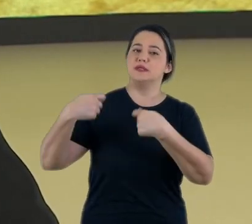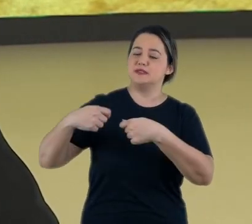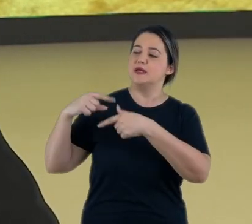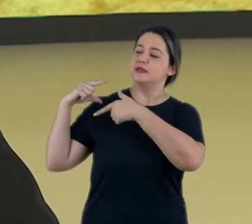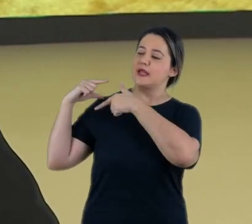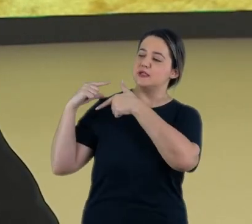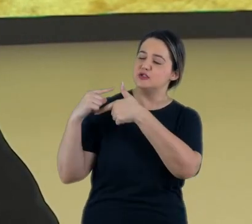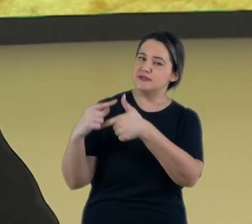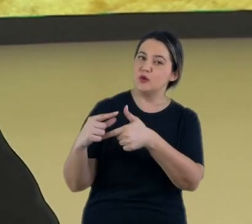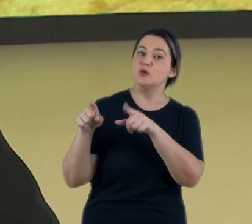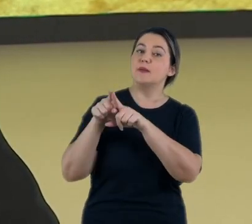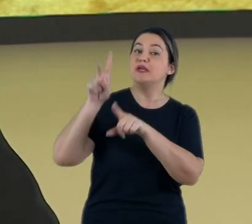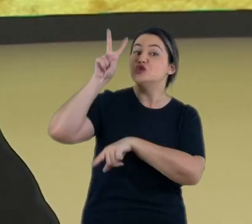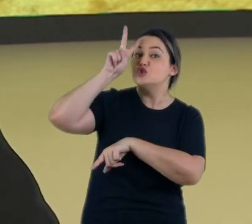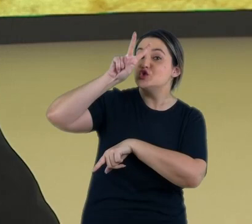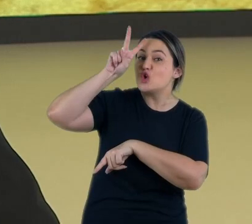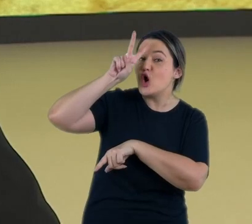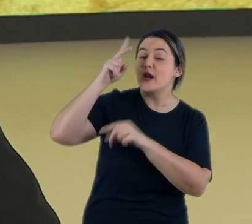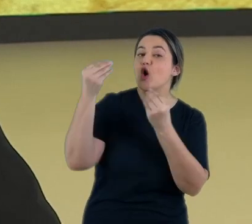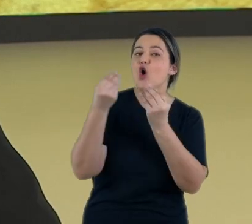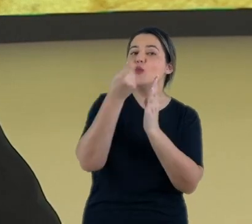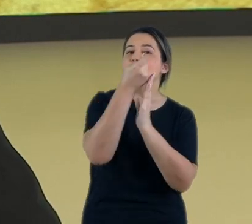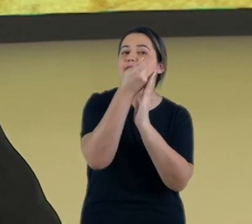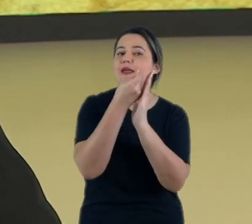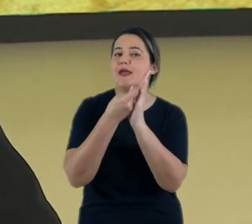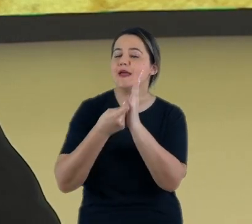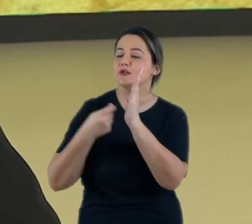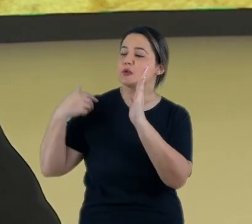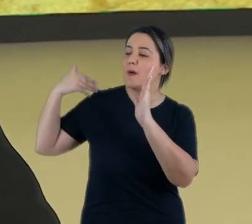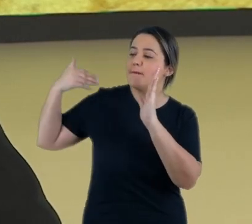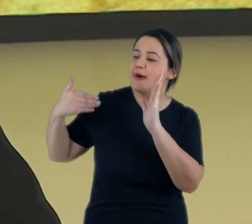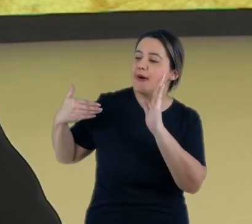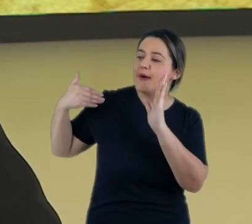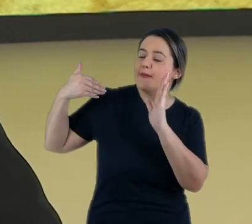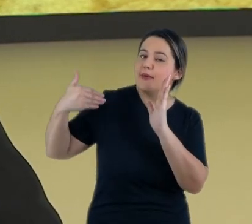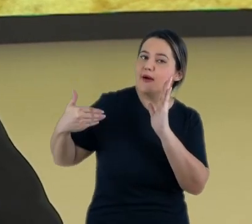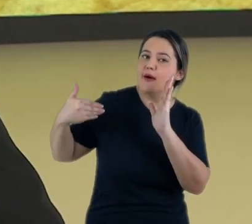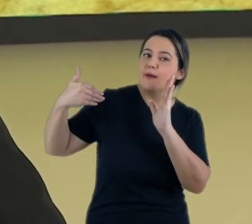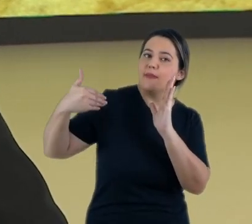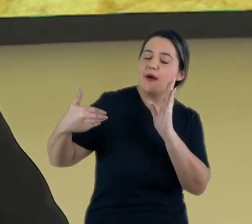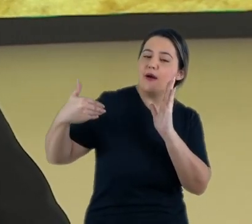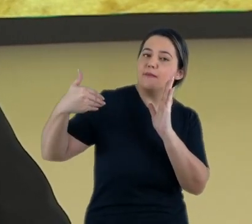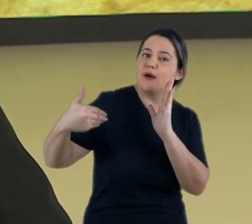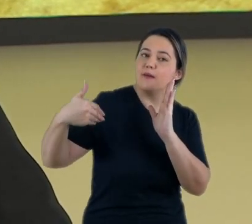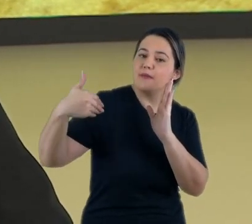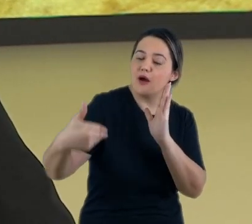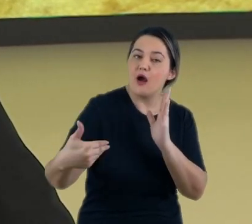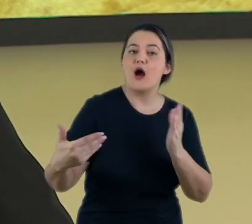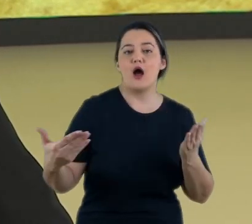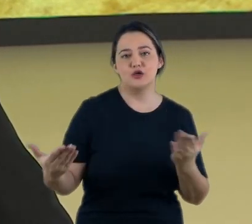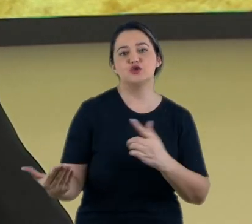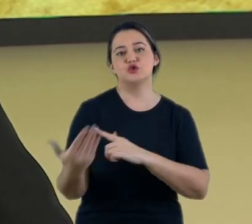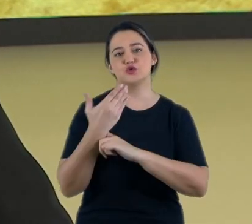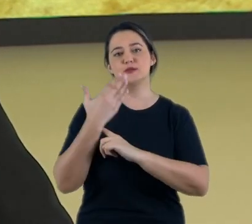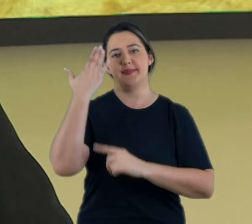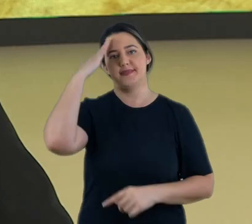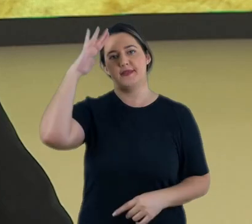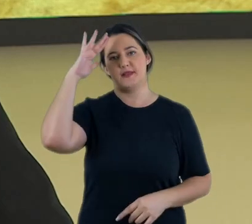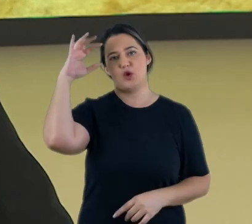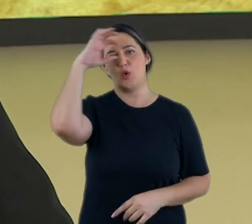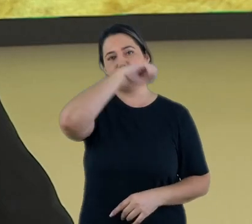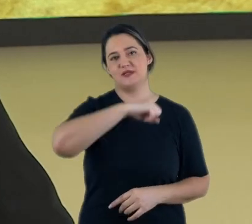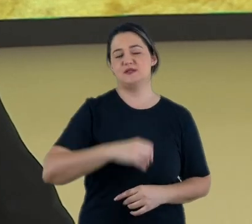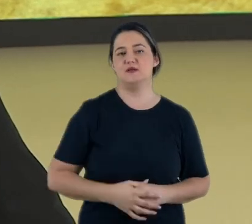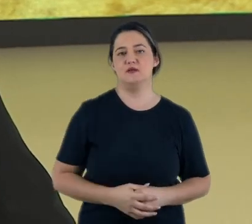história de como o texto foi interpretado ao longo dos séculos nos ajuda em muito. Em primeiro lugar, porque evita